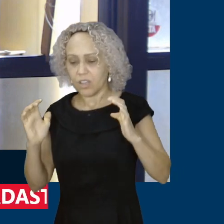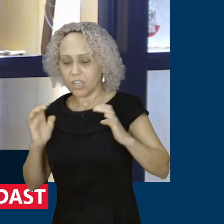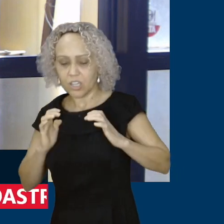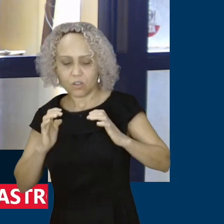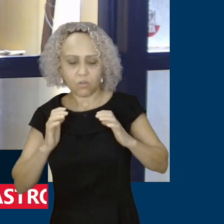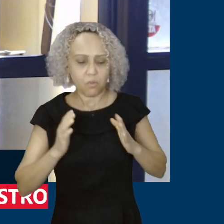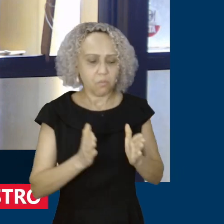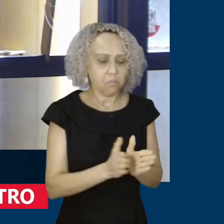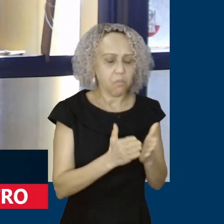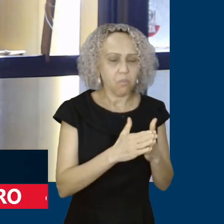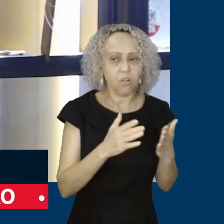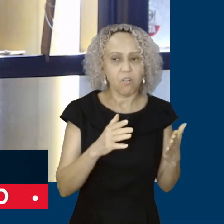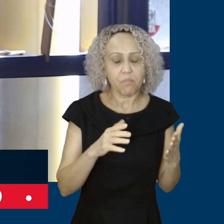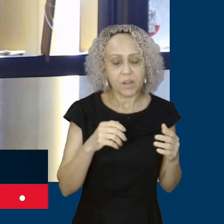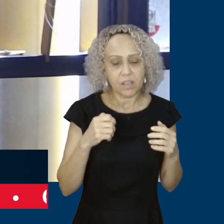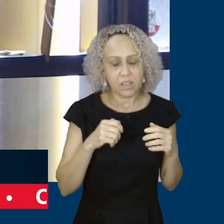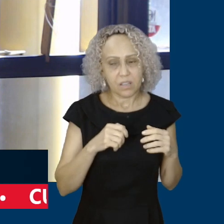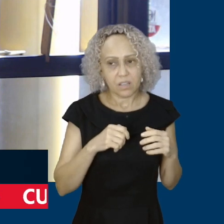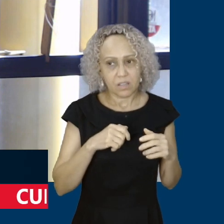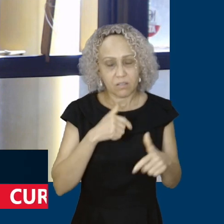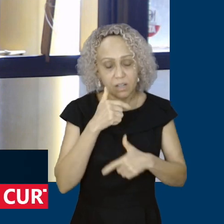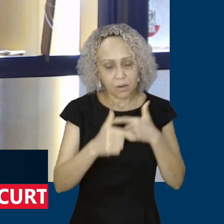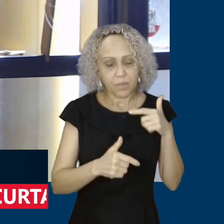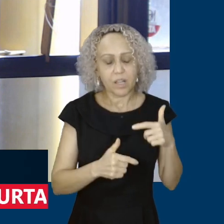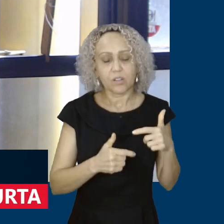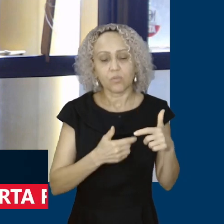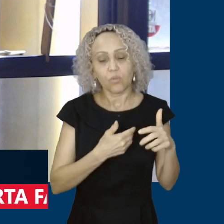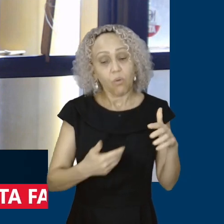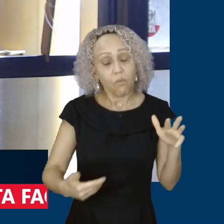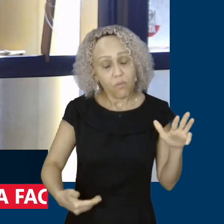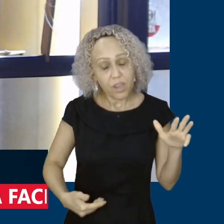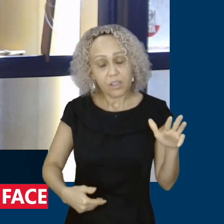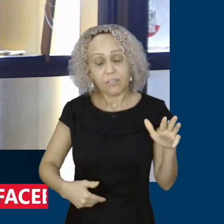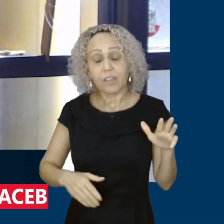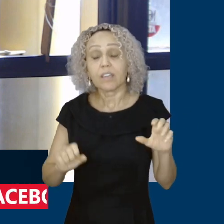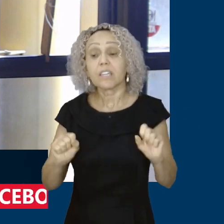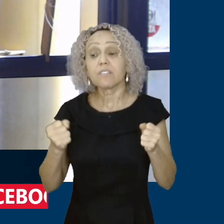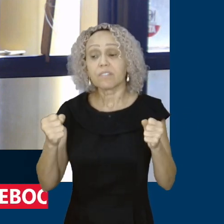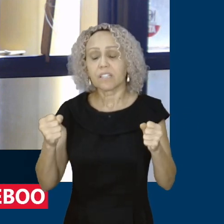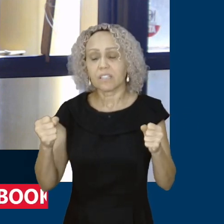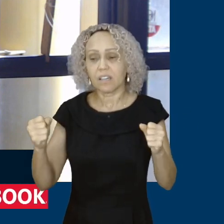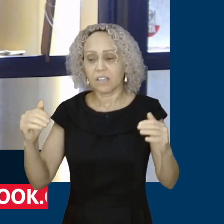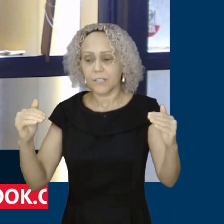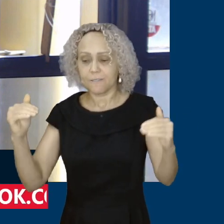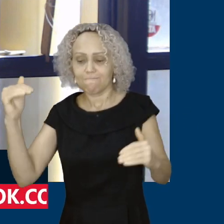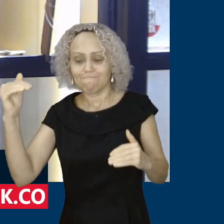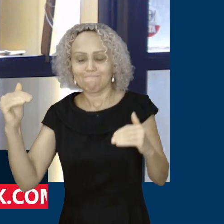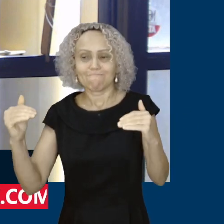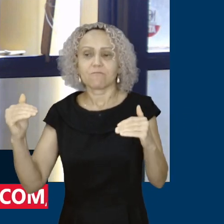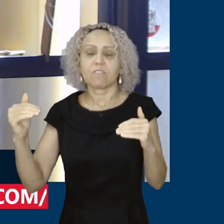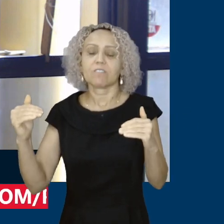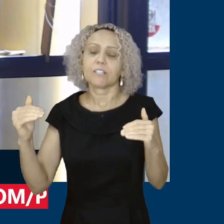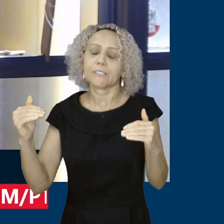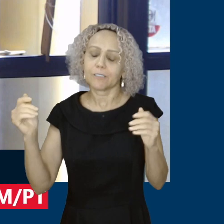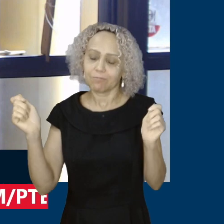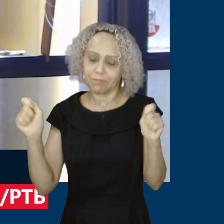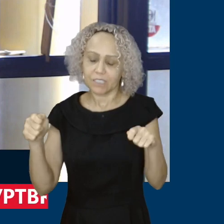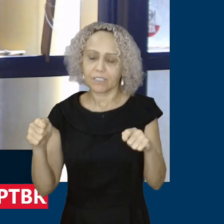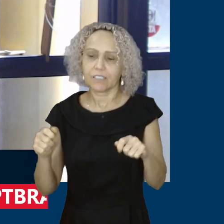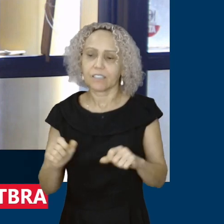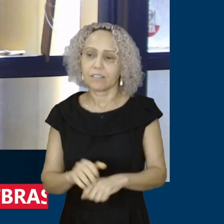as ações do governo e a centralidade do PAC, você tem essa perspectiva. Investimento em ciência